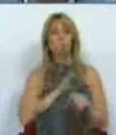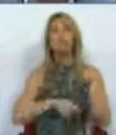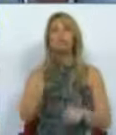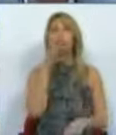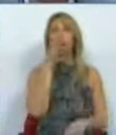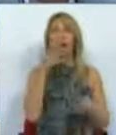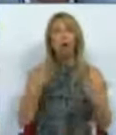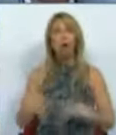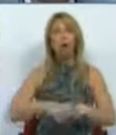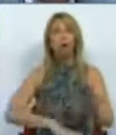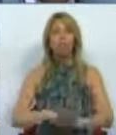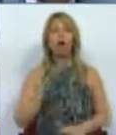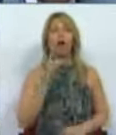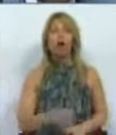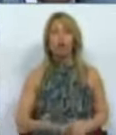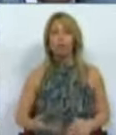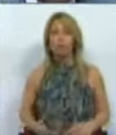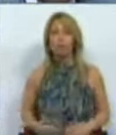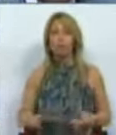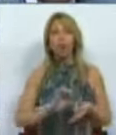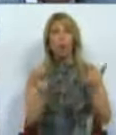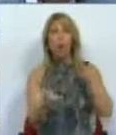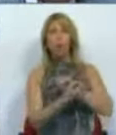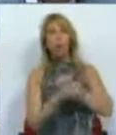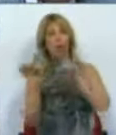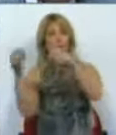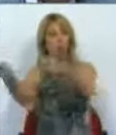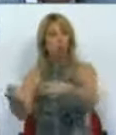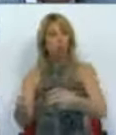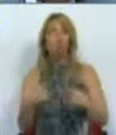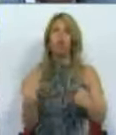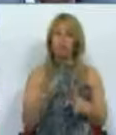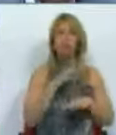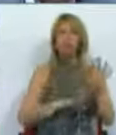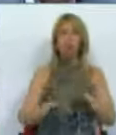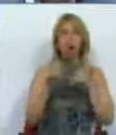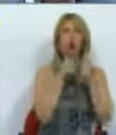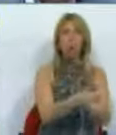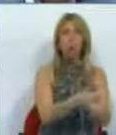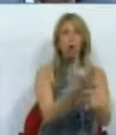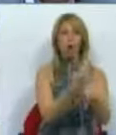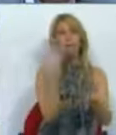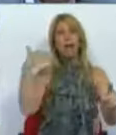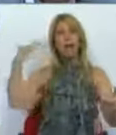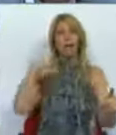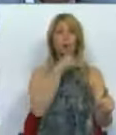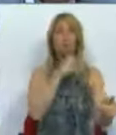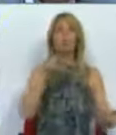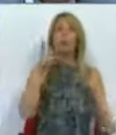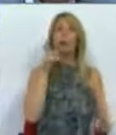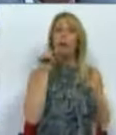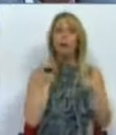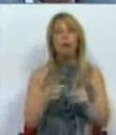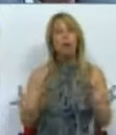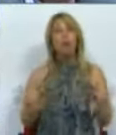o que agora fazemos, de resto, ao contrário de outros, é cumprir aquilo com que nos comprometemos. Isto posto, o